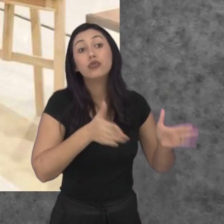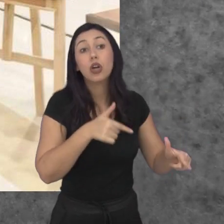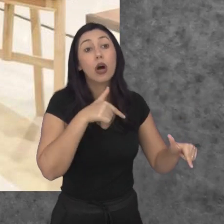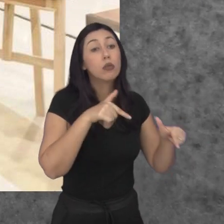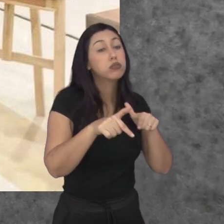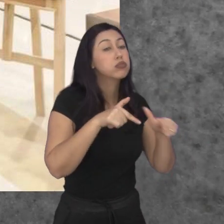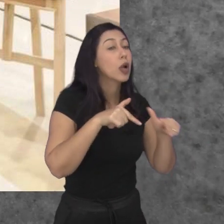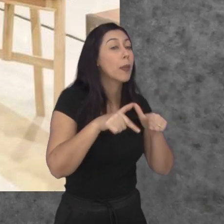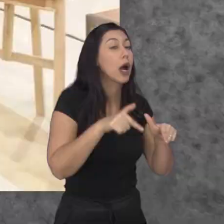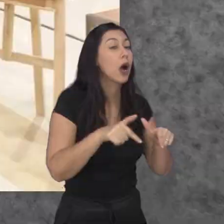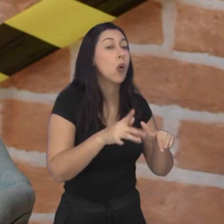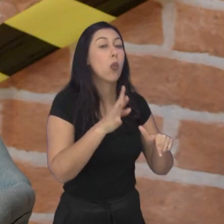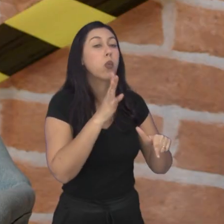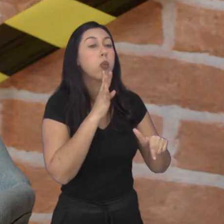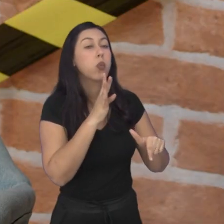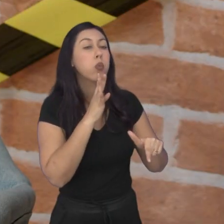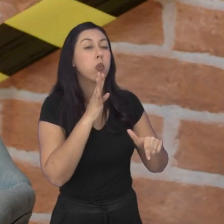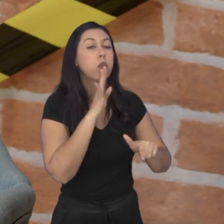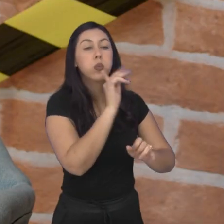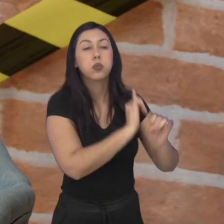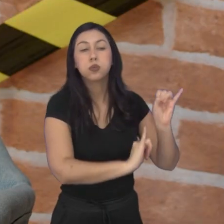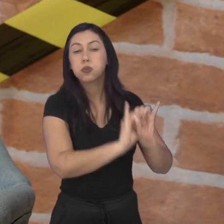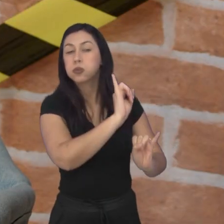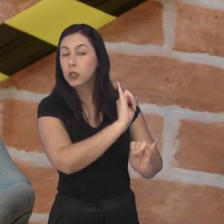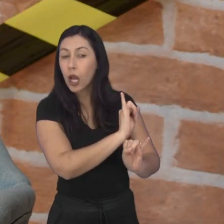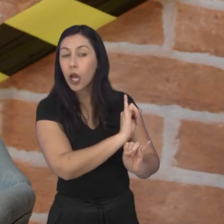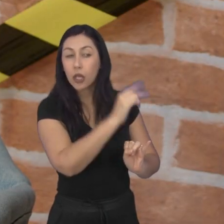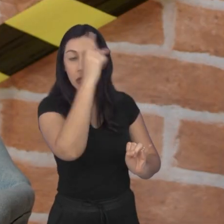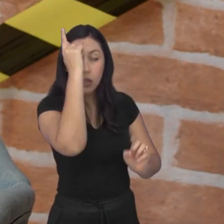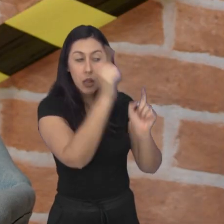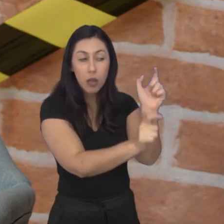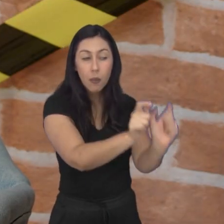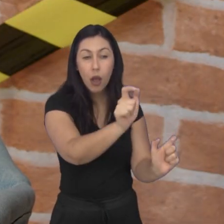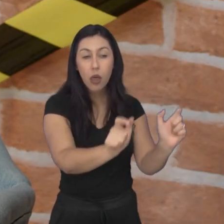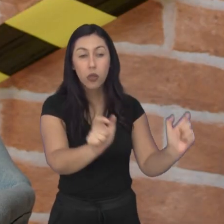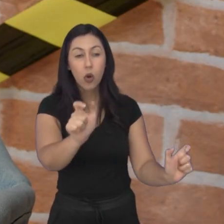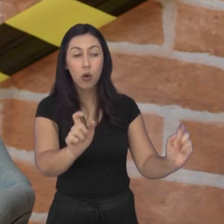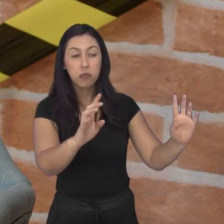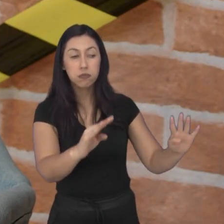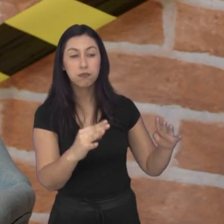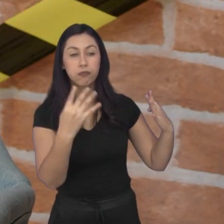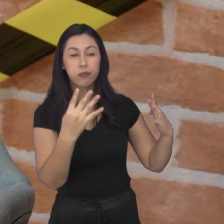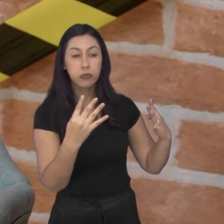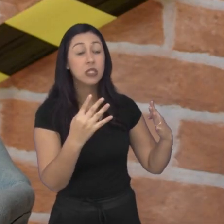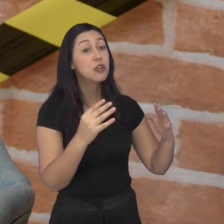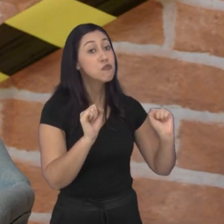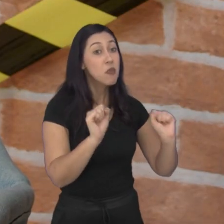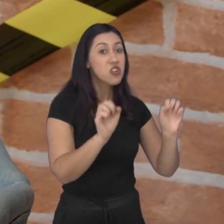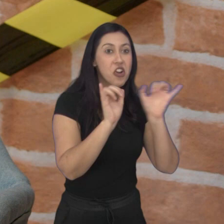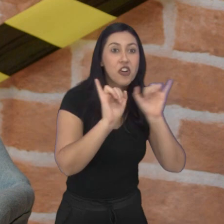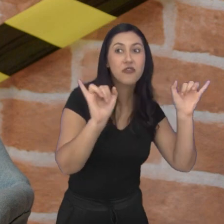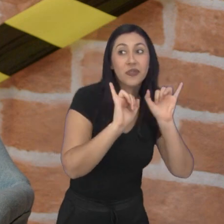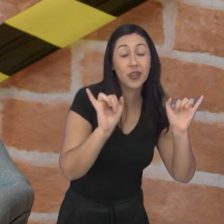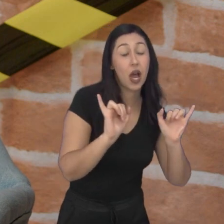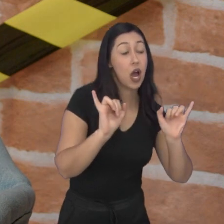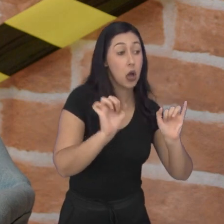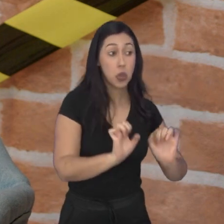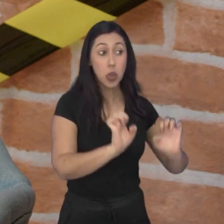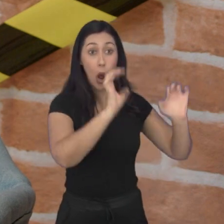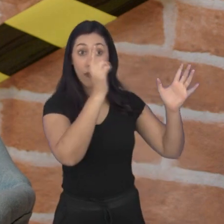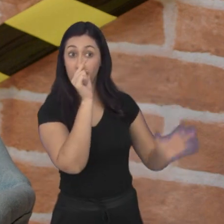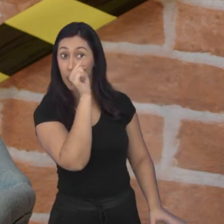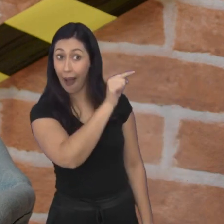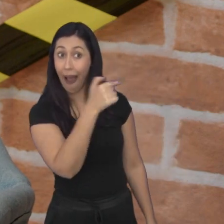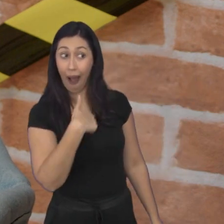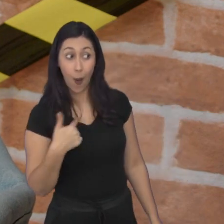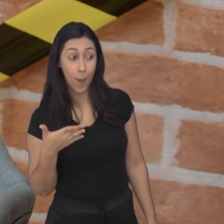mais desenvolvido na internet, se você pelo menos já tem um reconhecimento ali do pessoal, você pode fazer propaganda que, pô, vai ter o evento tal